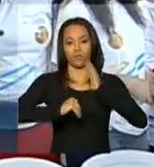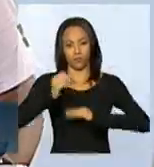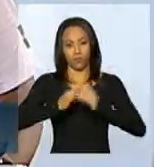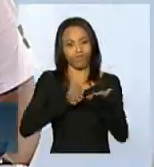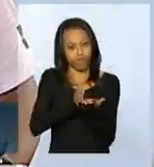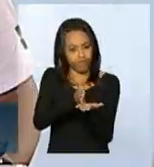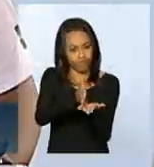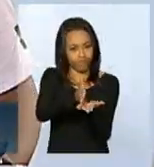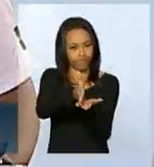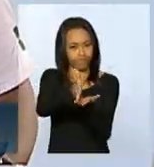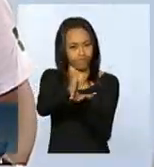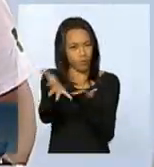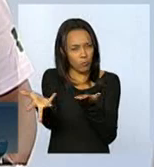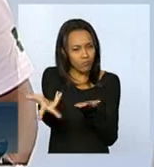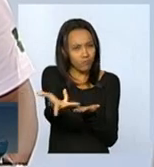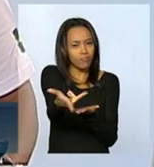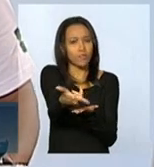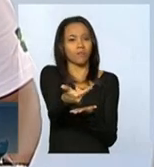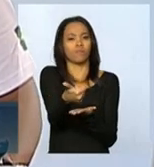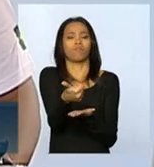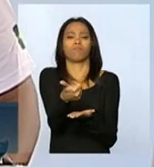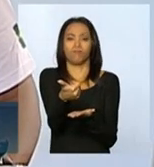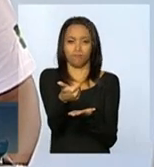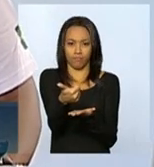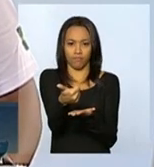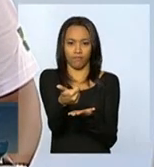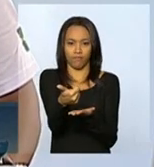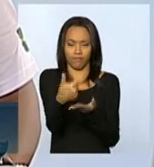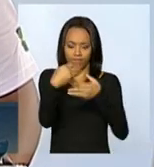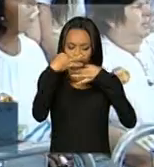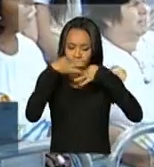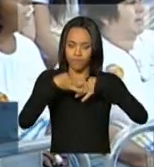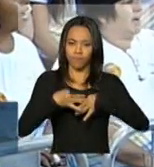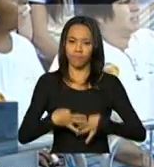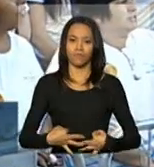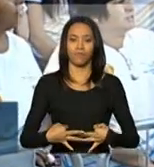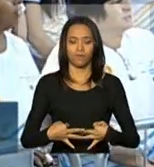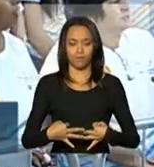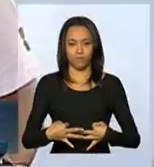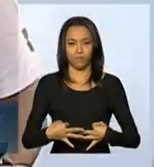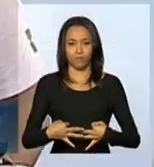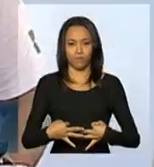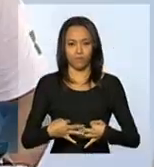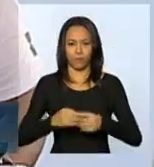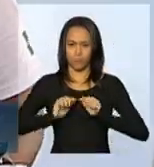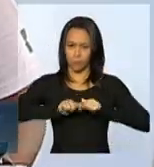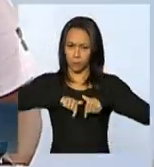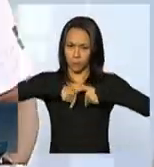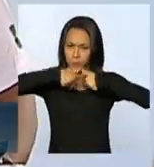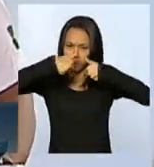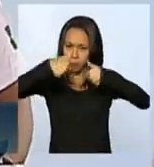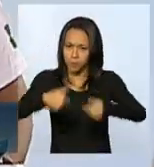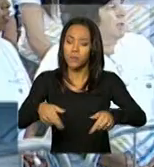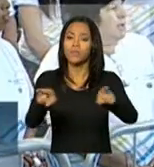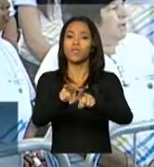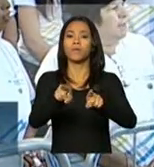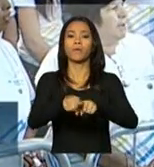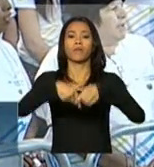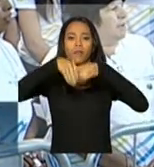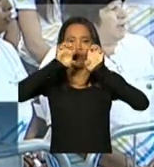com zelo, dignidade, empenho e ética